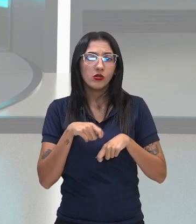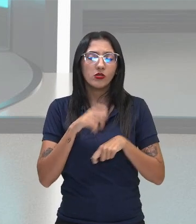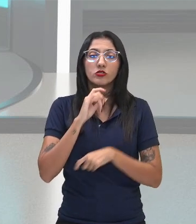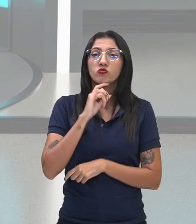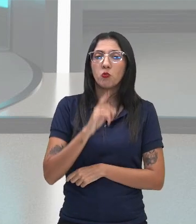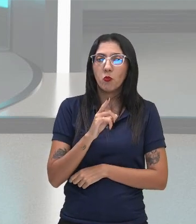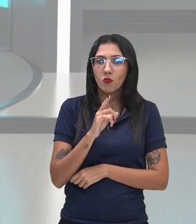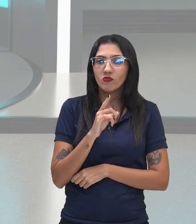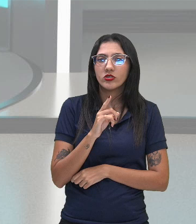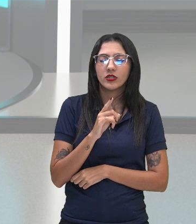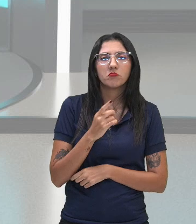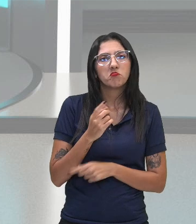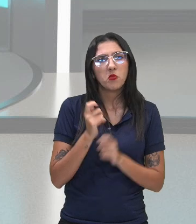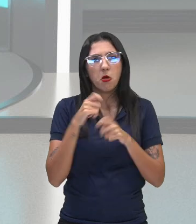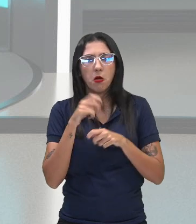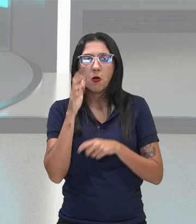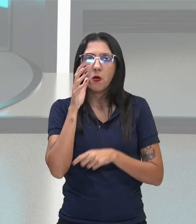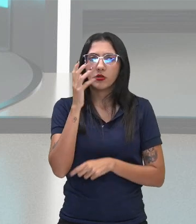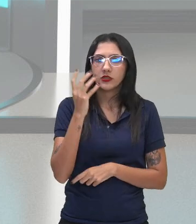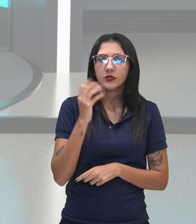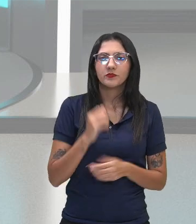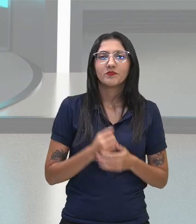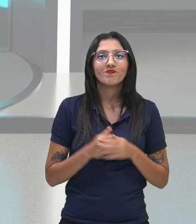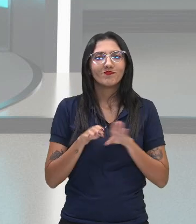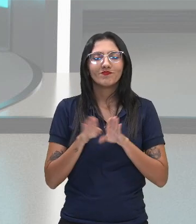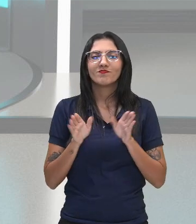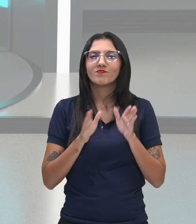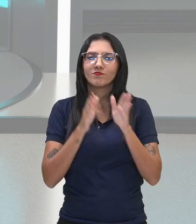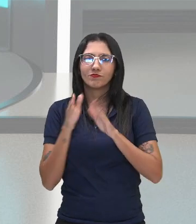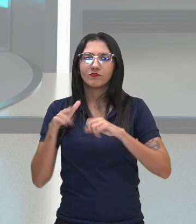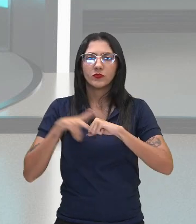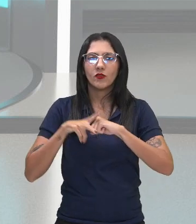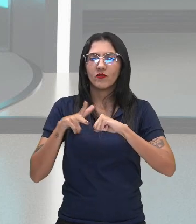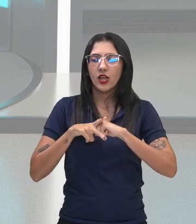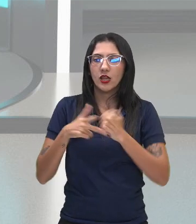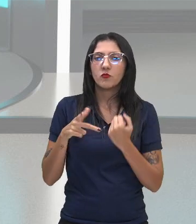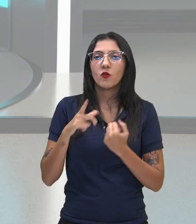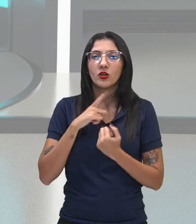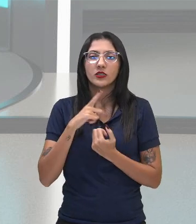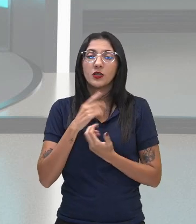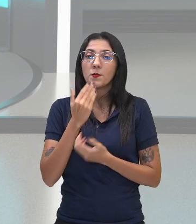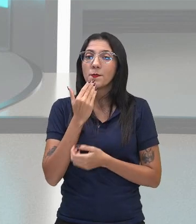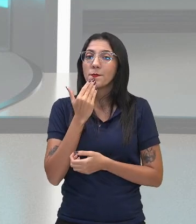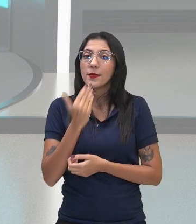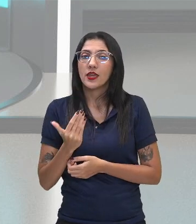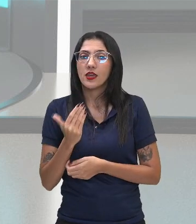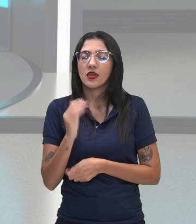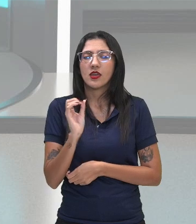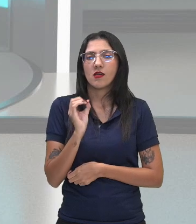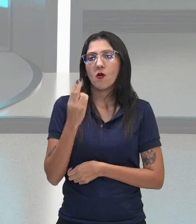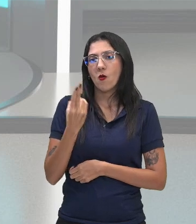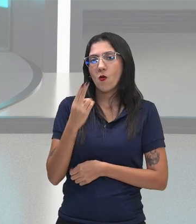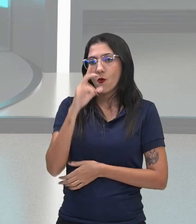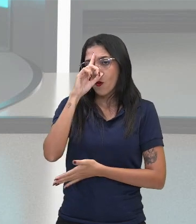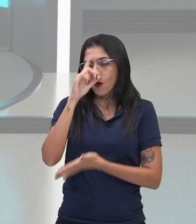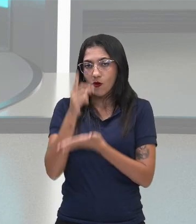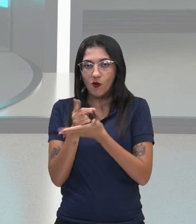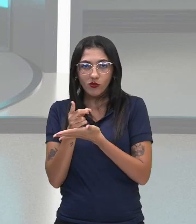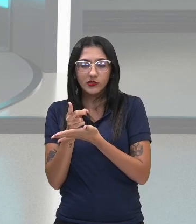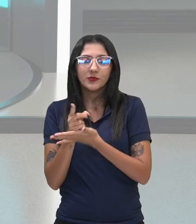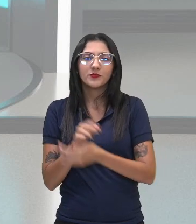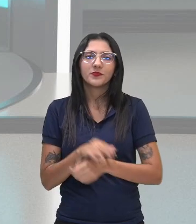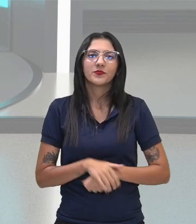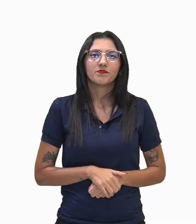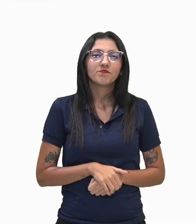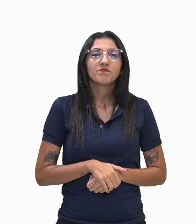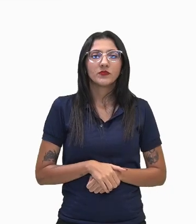não, há possibilidades, e do imperativo, que são pedidos ou ordens, né? Então, os